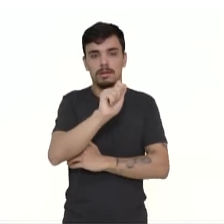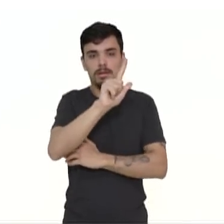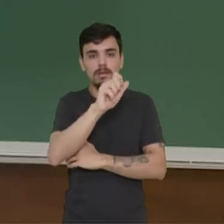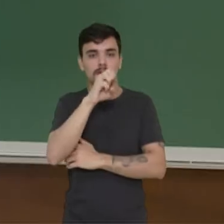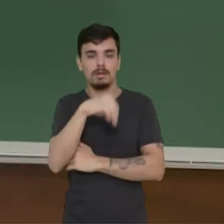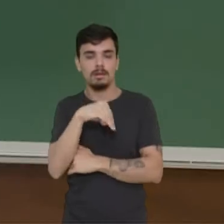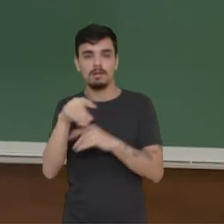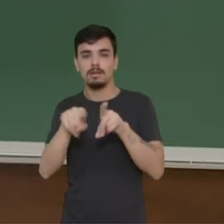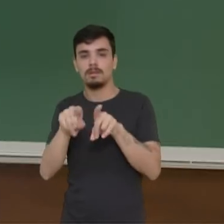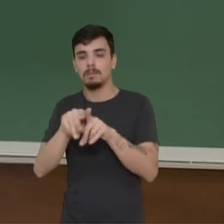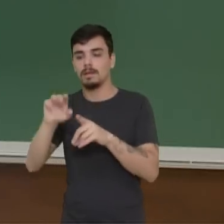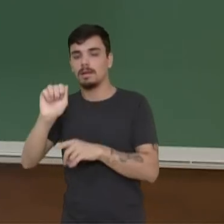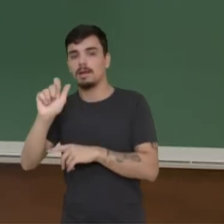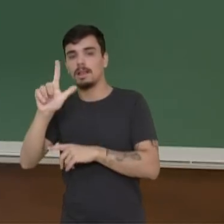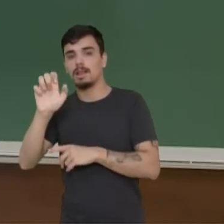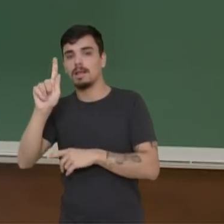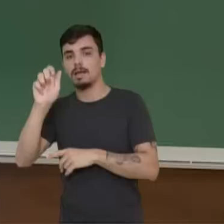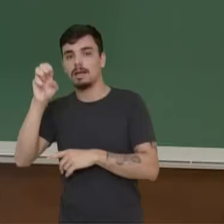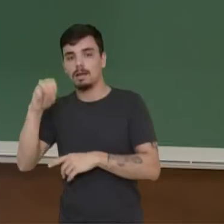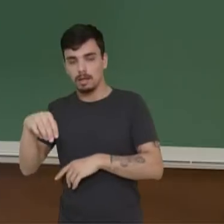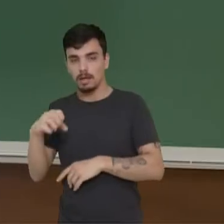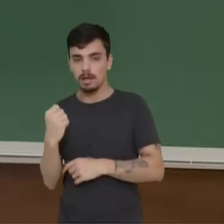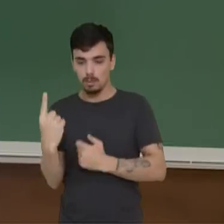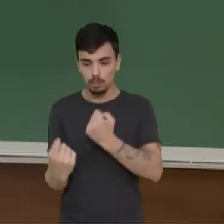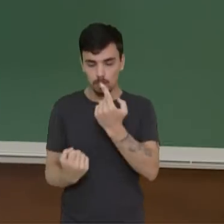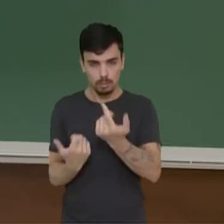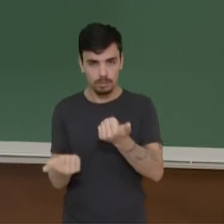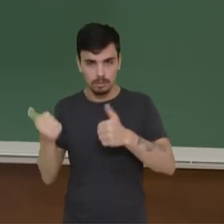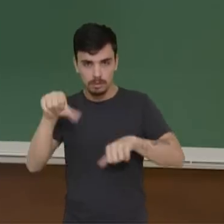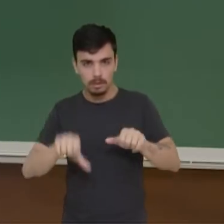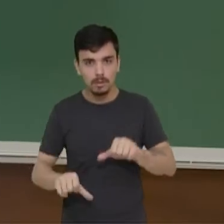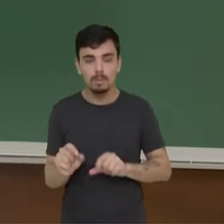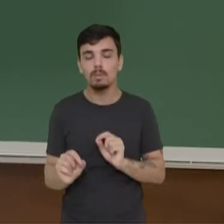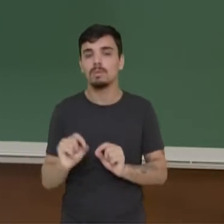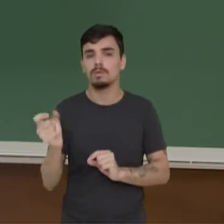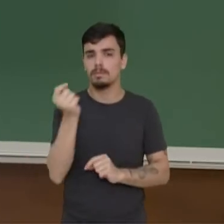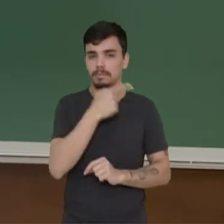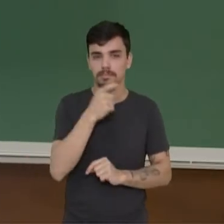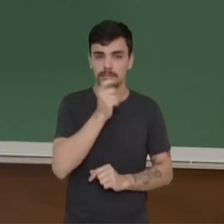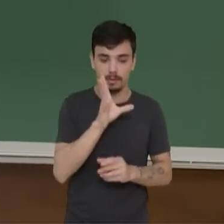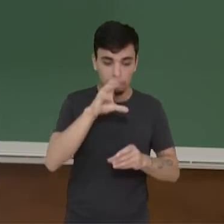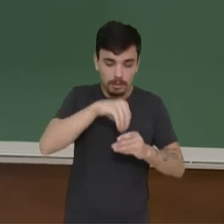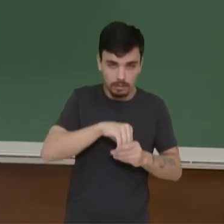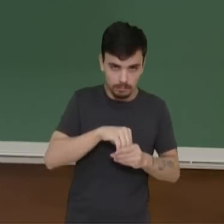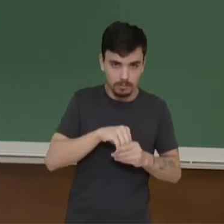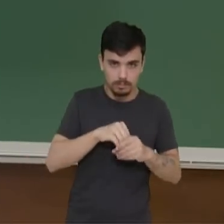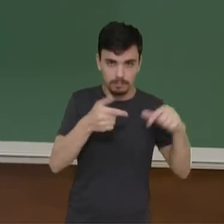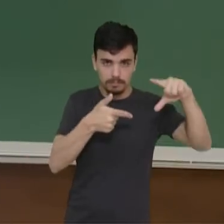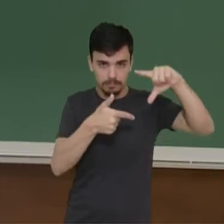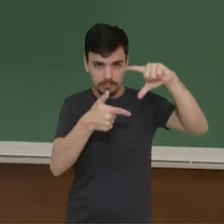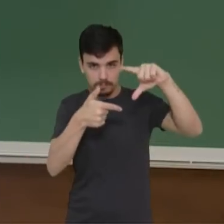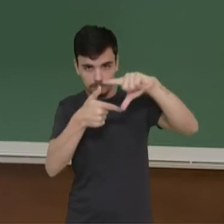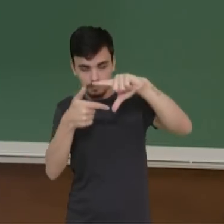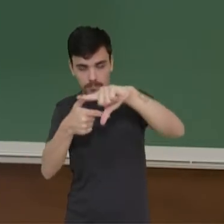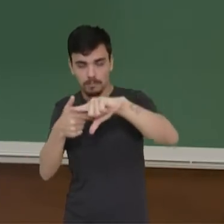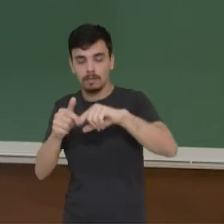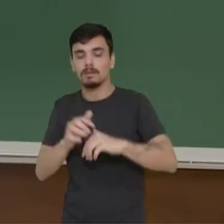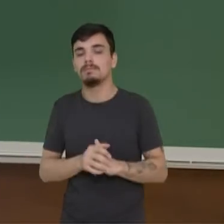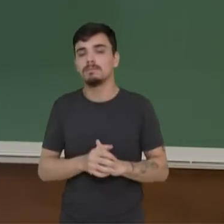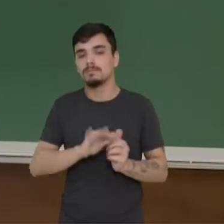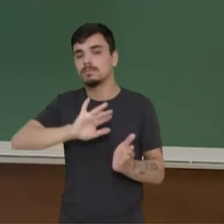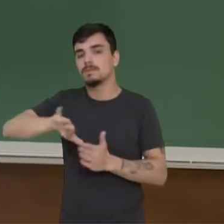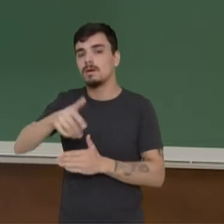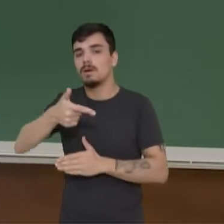alegam, né? São alguns dos elementos que provocam os efeitos de ironia e humor nessa charge. Algumas curiosidades